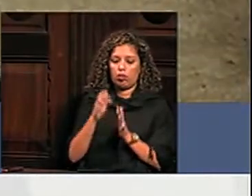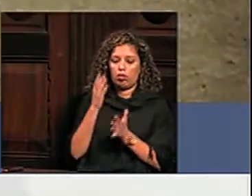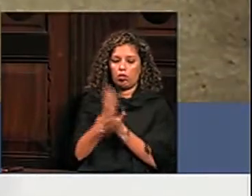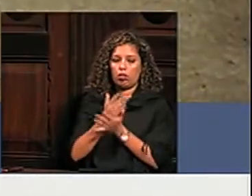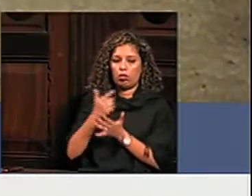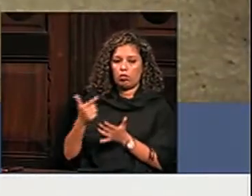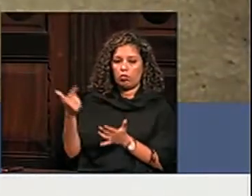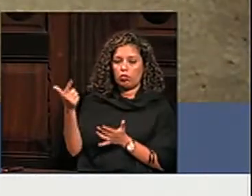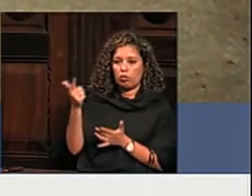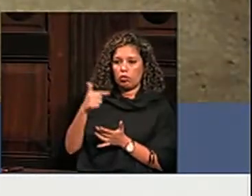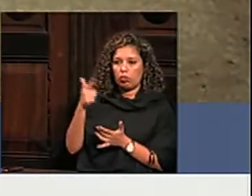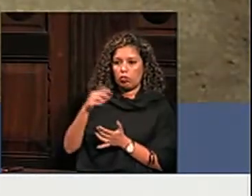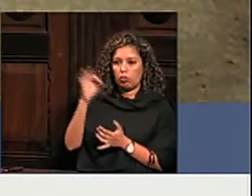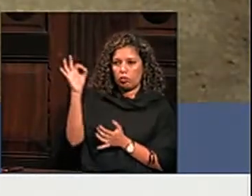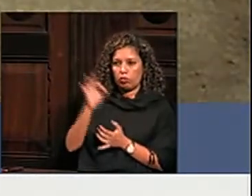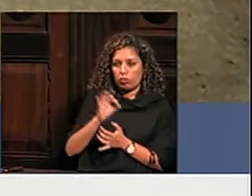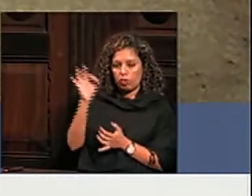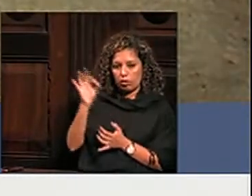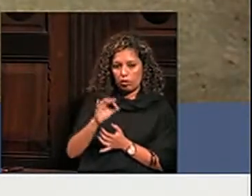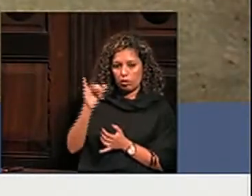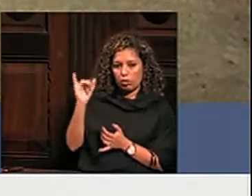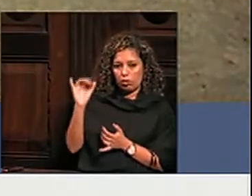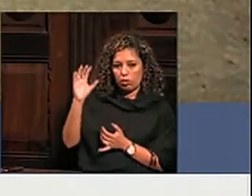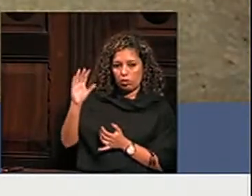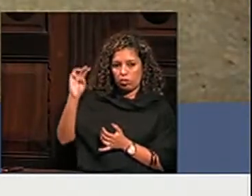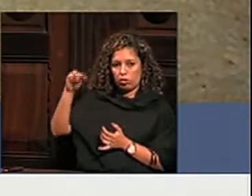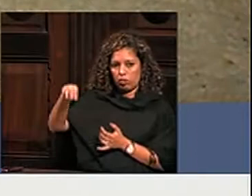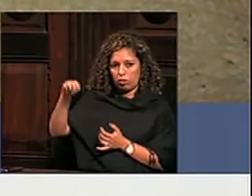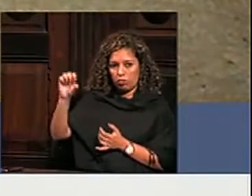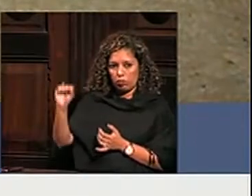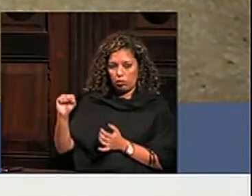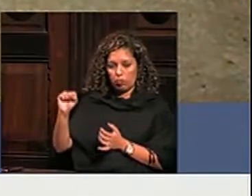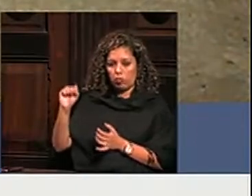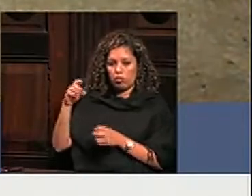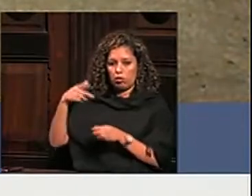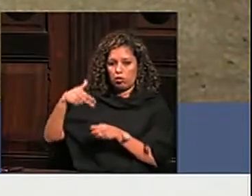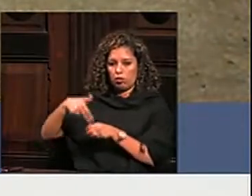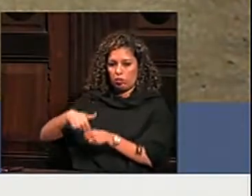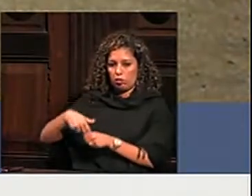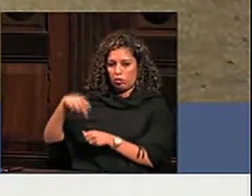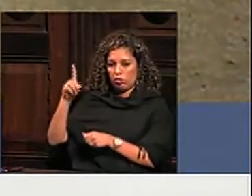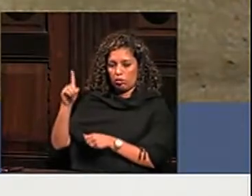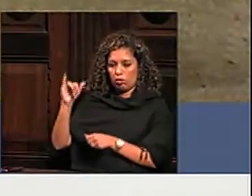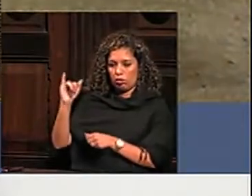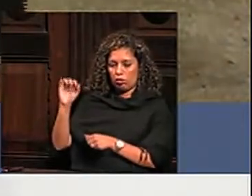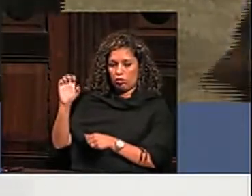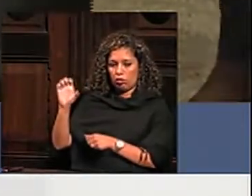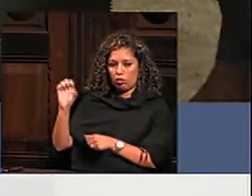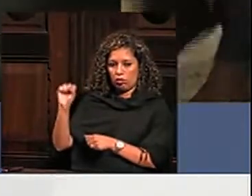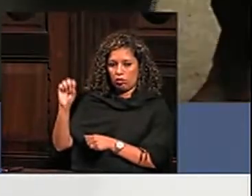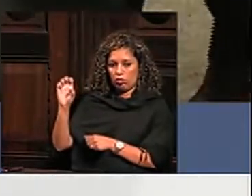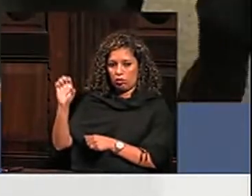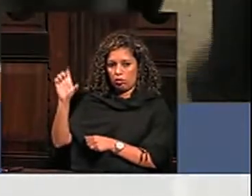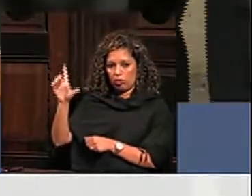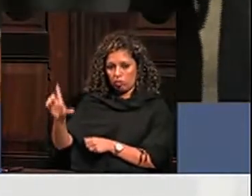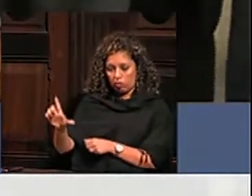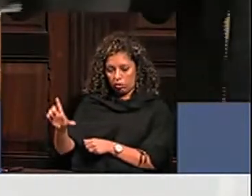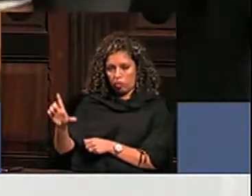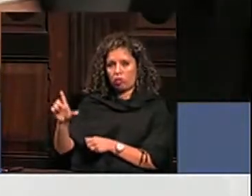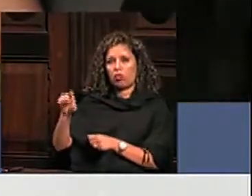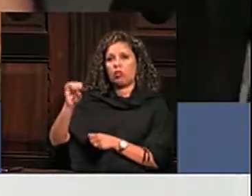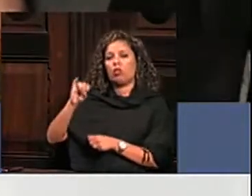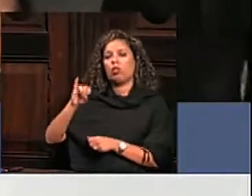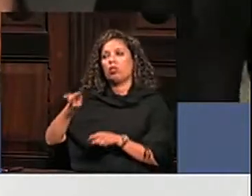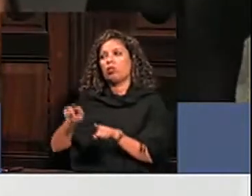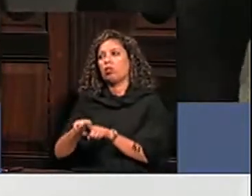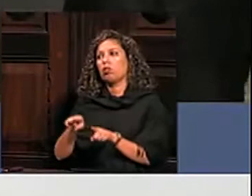da alíquota do ICMS no diesel não incidir o Fundo Estadual de